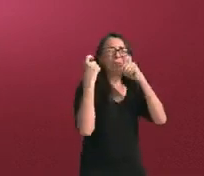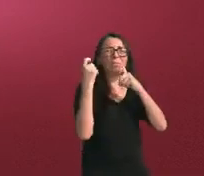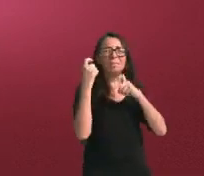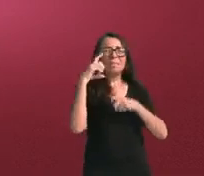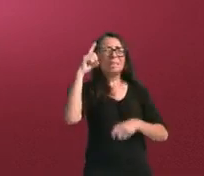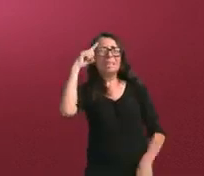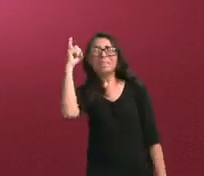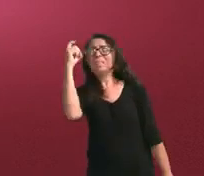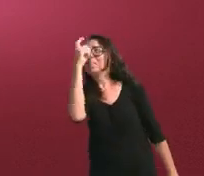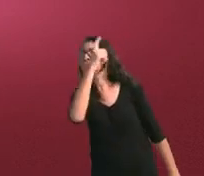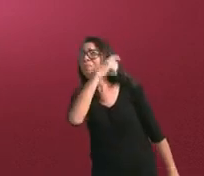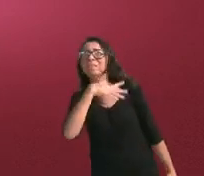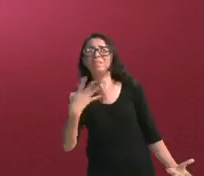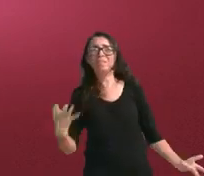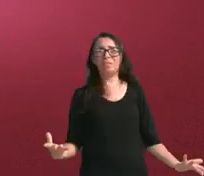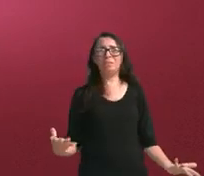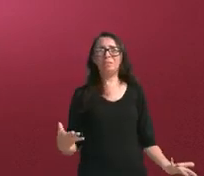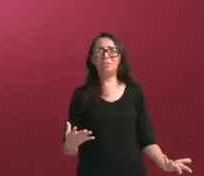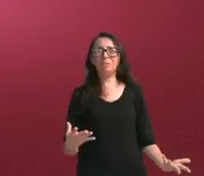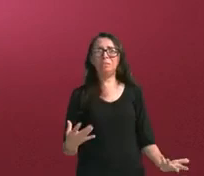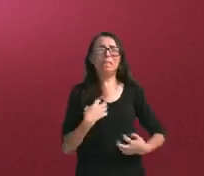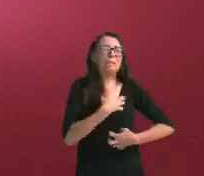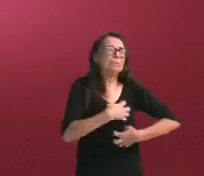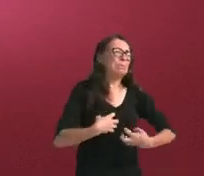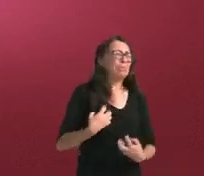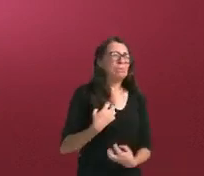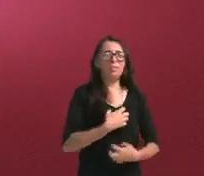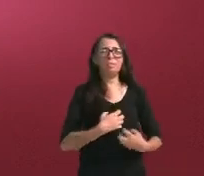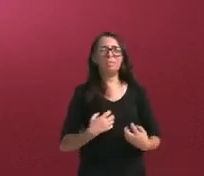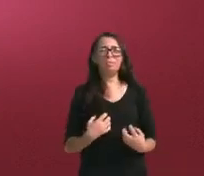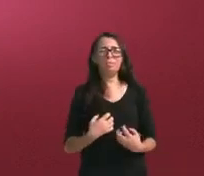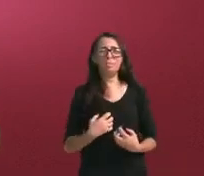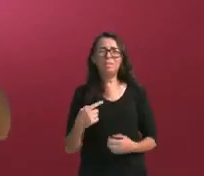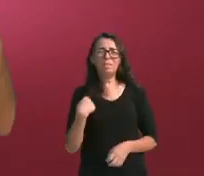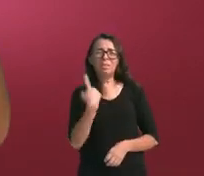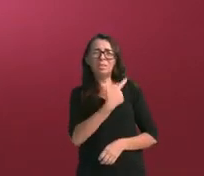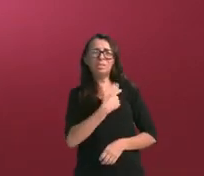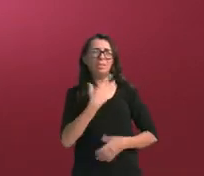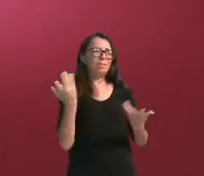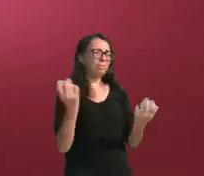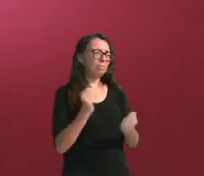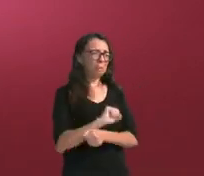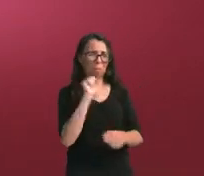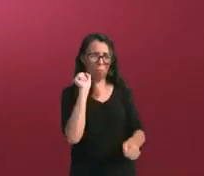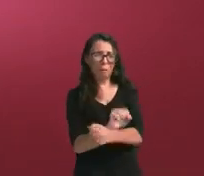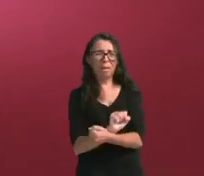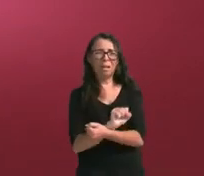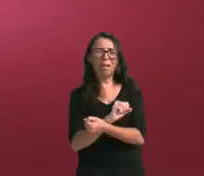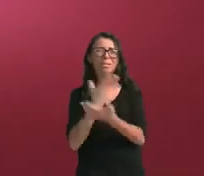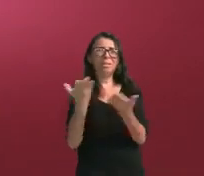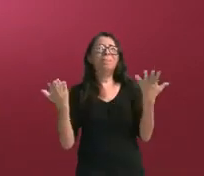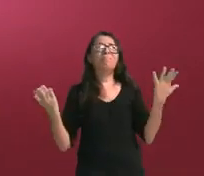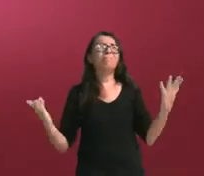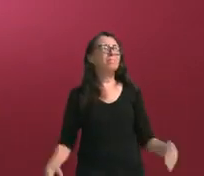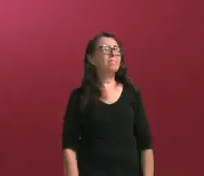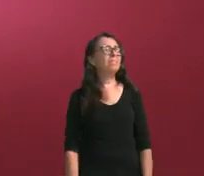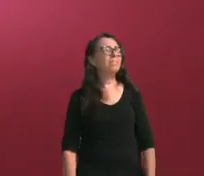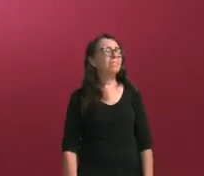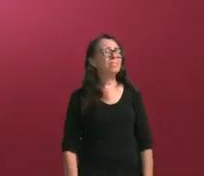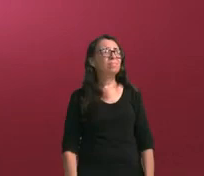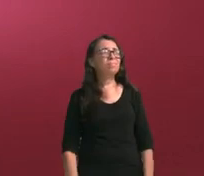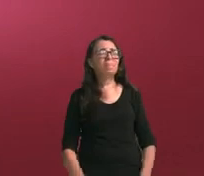Meu Deus, eu te sirvo, eu sou teu discípulo, eu procuro, o Senhor é o meu Senhor. Amados,